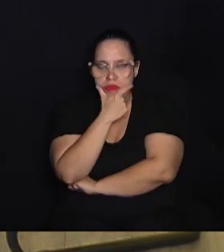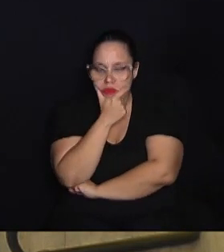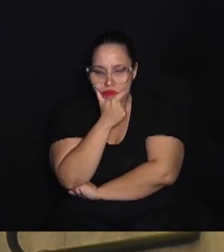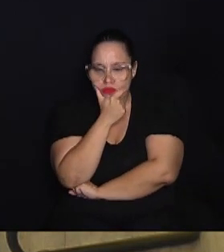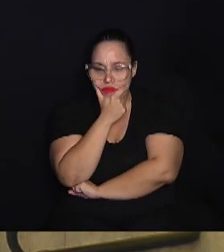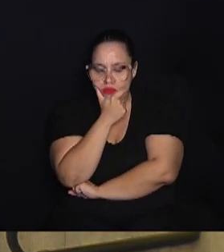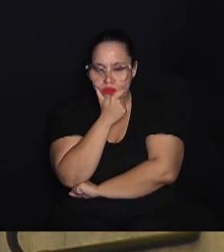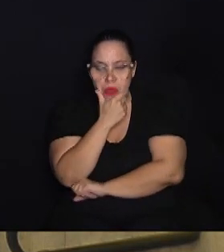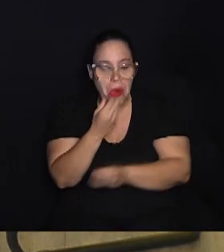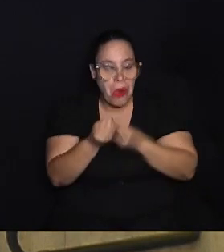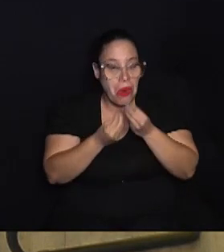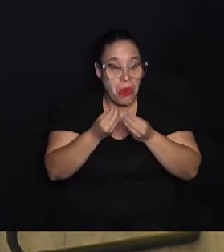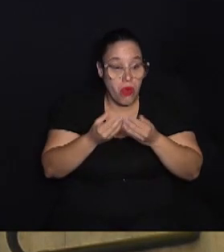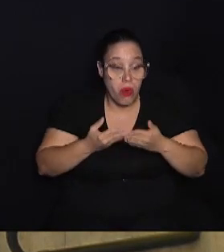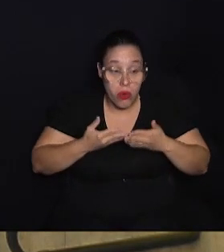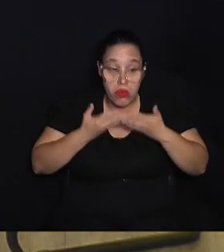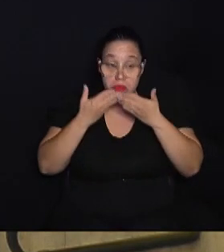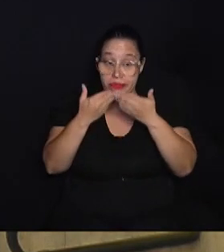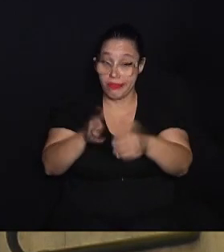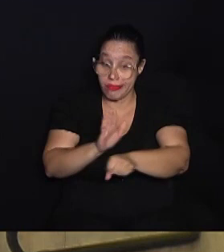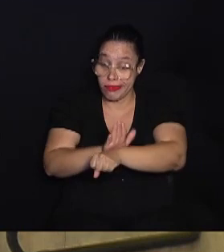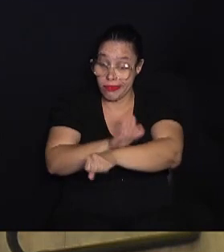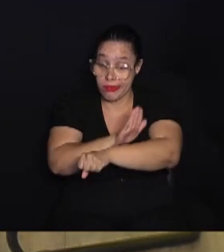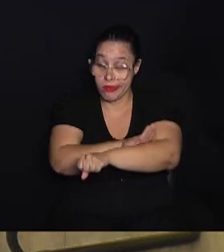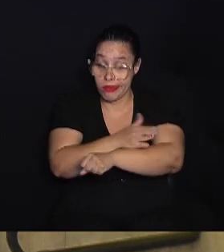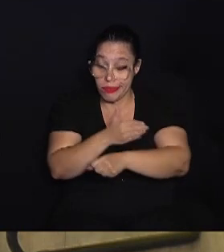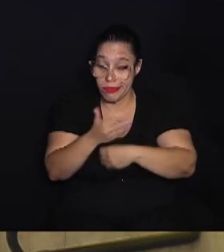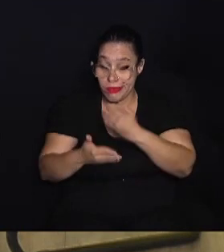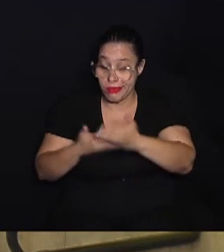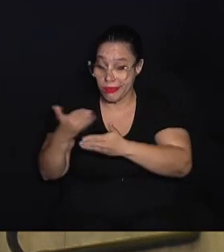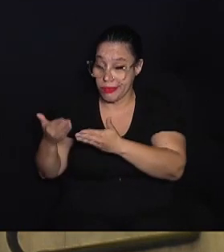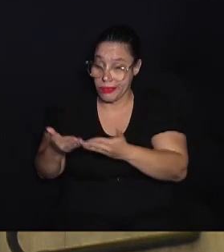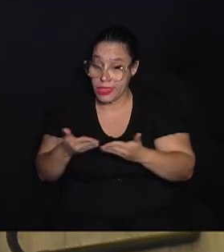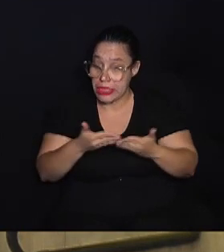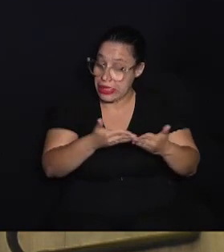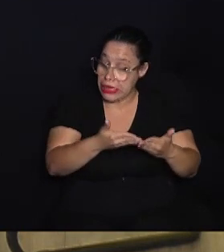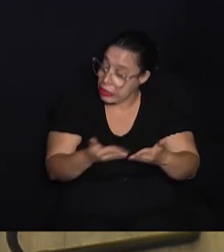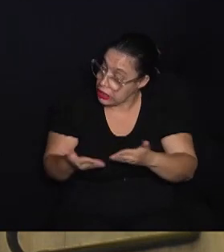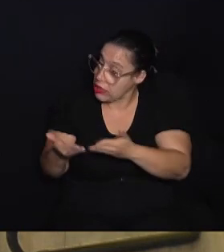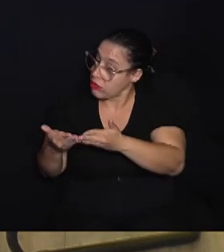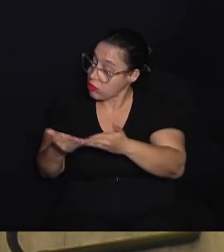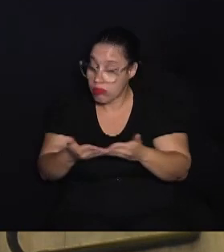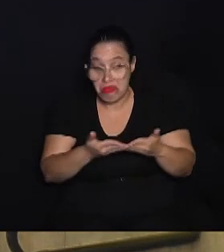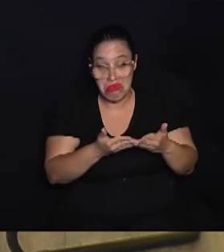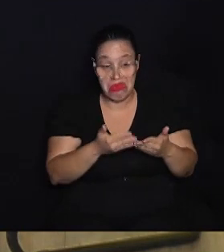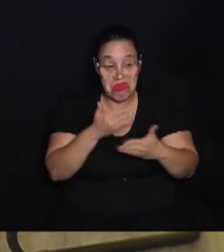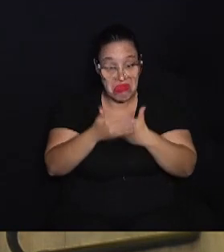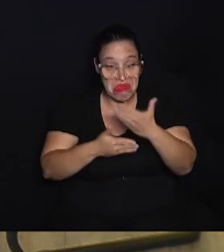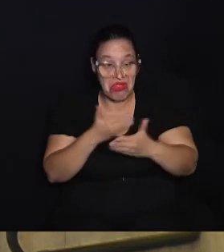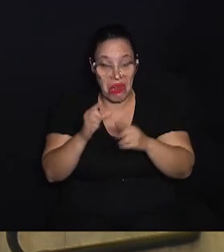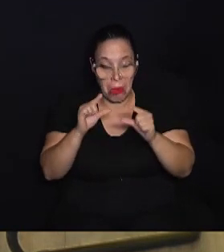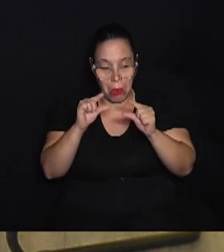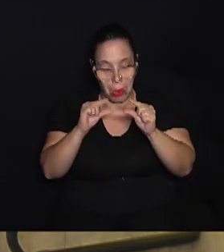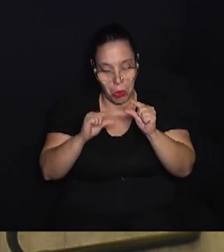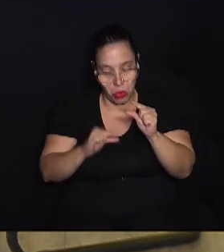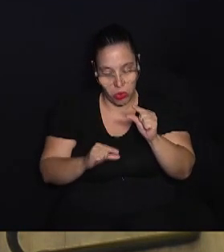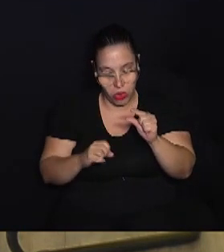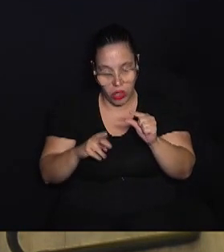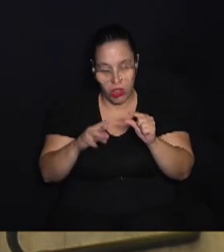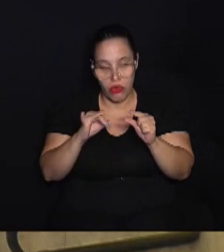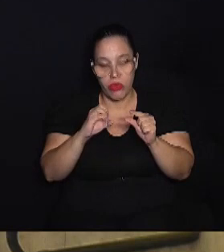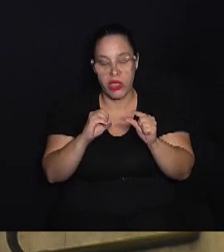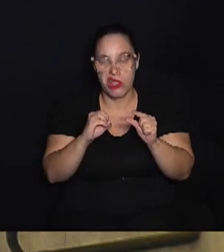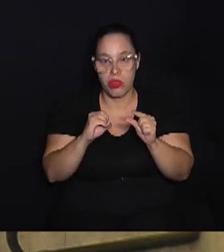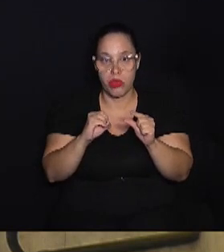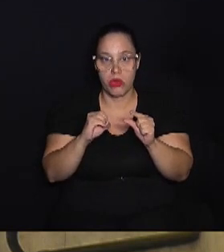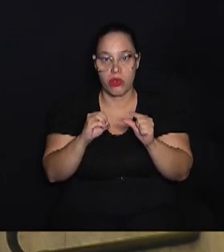como contribuir para que cada um dê o seu quinhão aí, para que a gente tente minimizar esses efeitos, até porque a gente